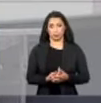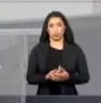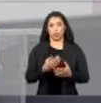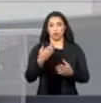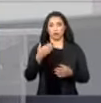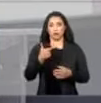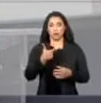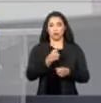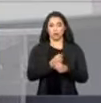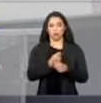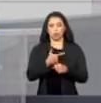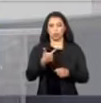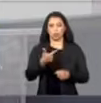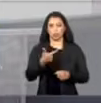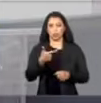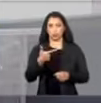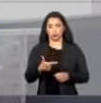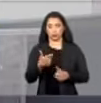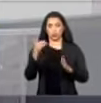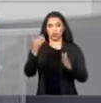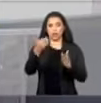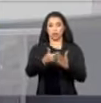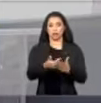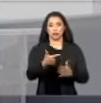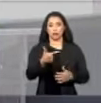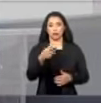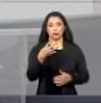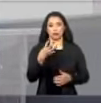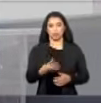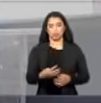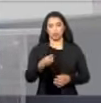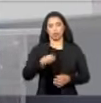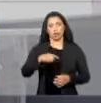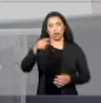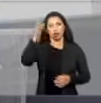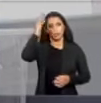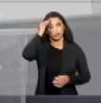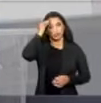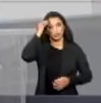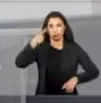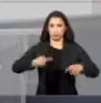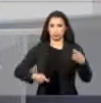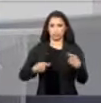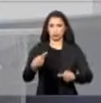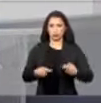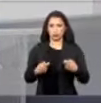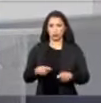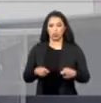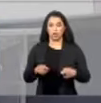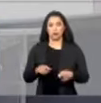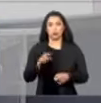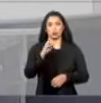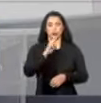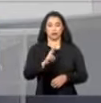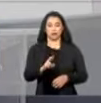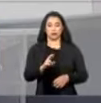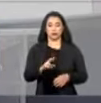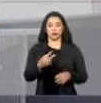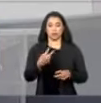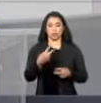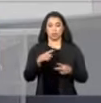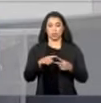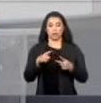e 2004. Eu entendo que o debate e as soluções para os dois temas dessa arguição correm